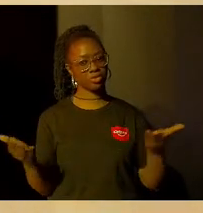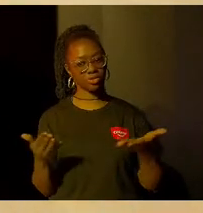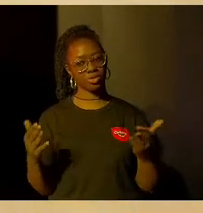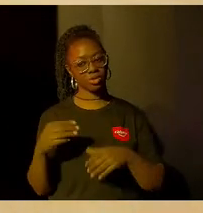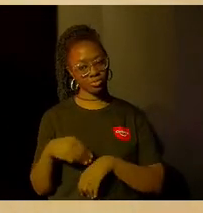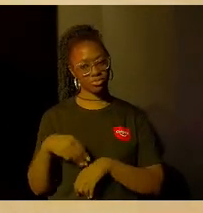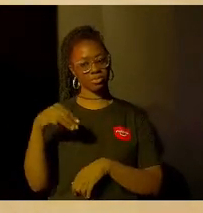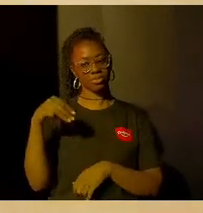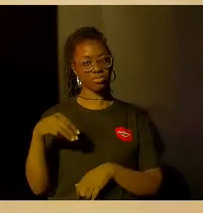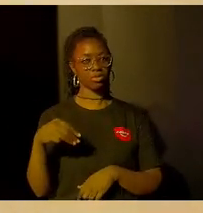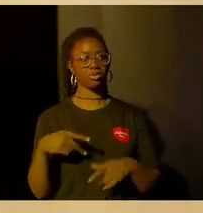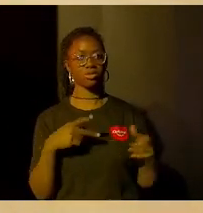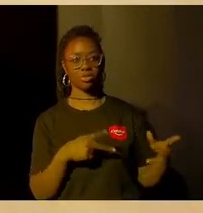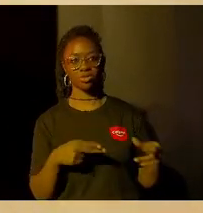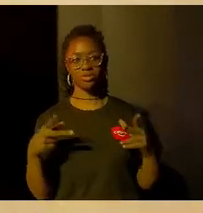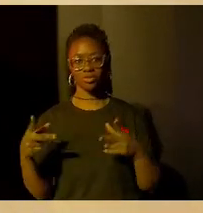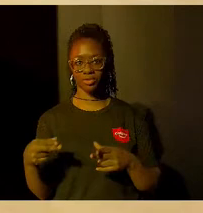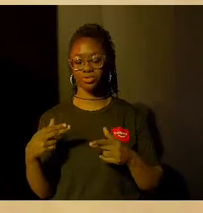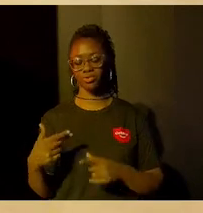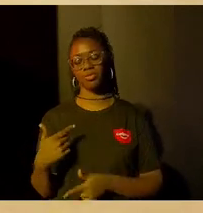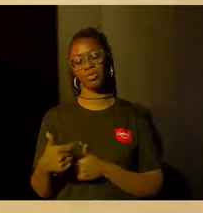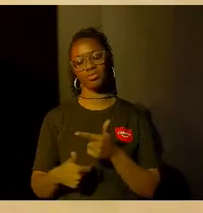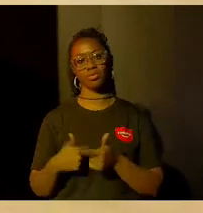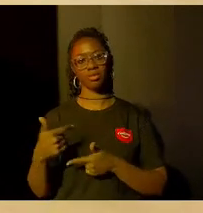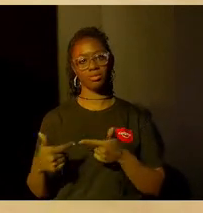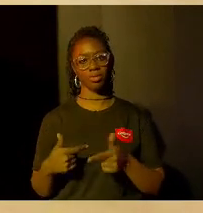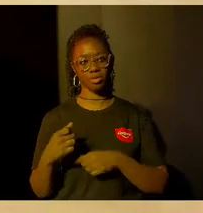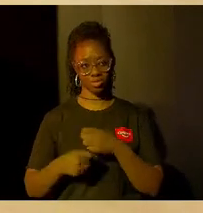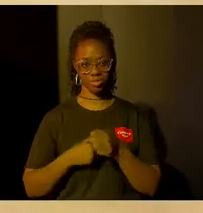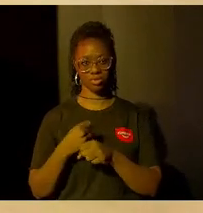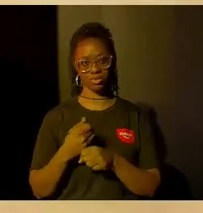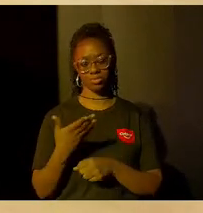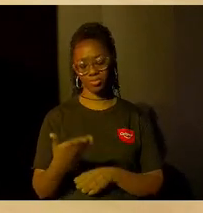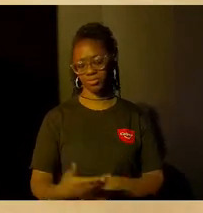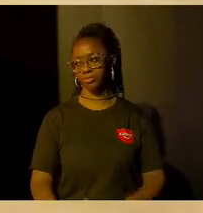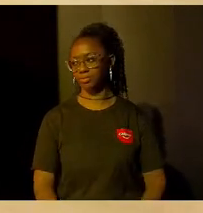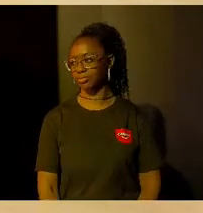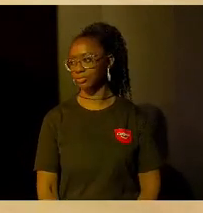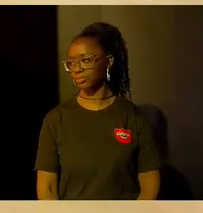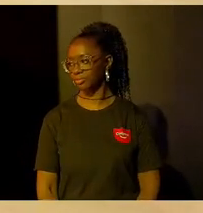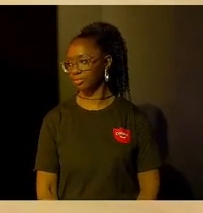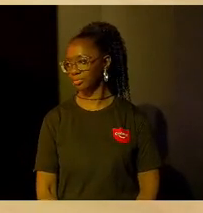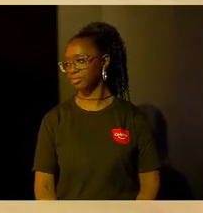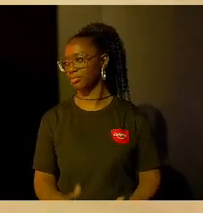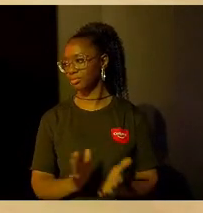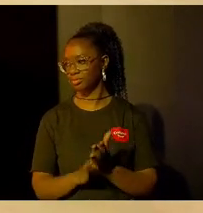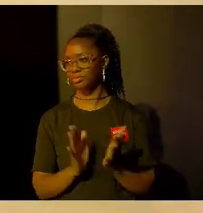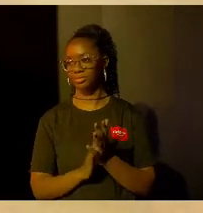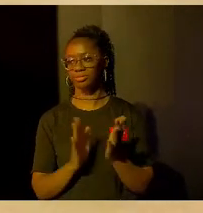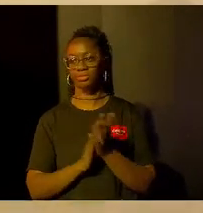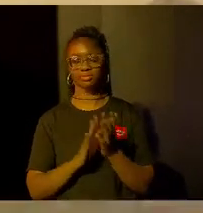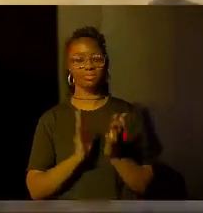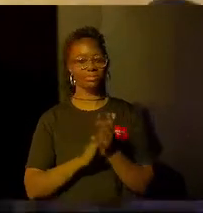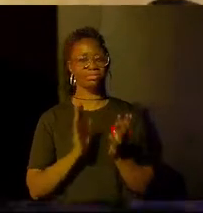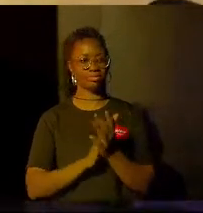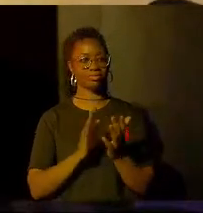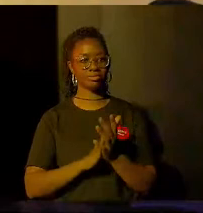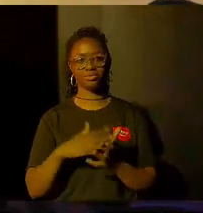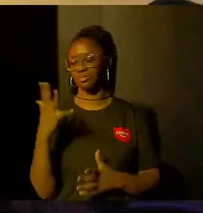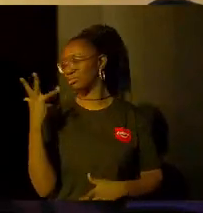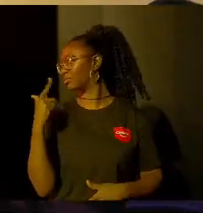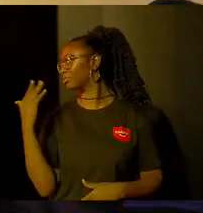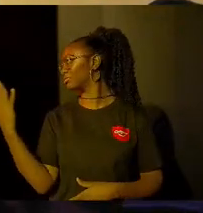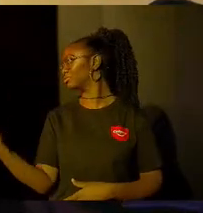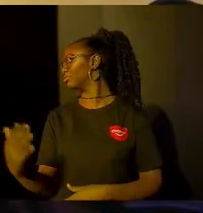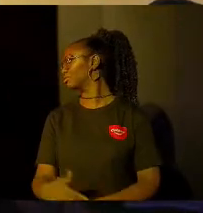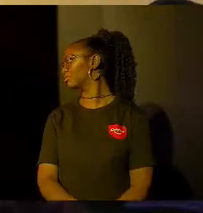mestre com uma mesma obra é o que a gente vai fazer para o ano que vem tem nessas fotos essa edição aqui tem fotos